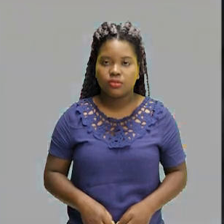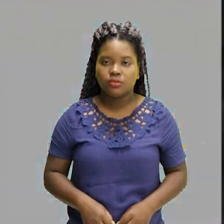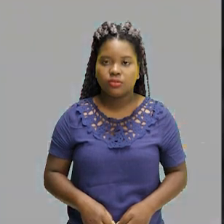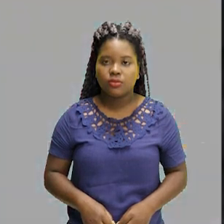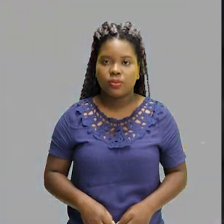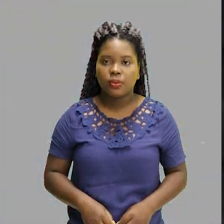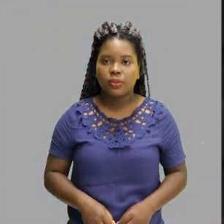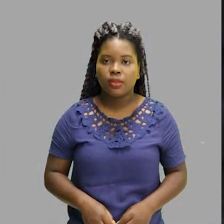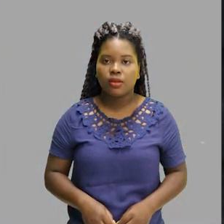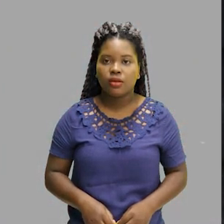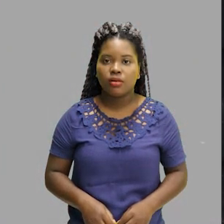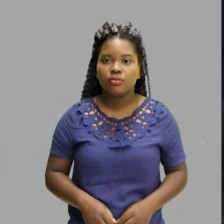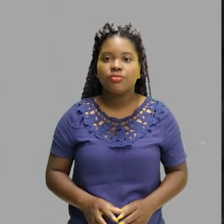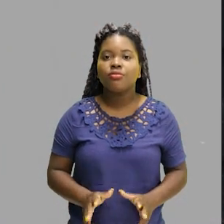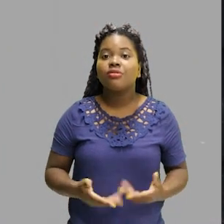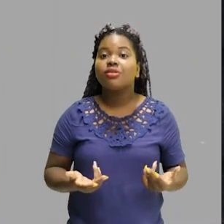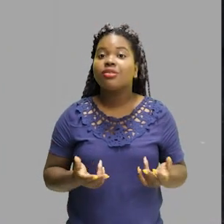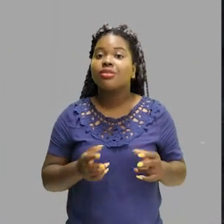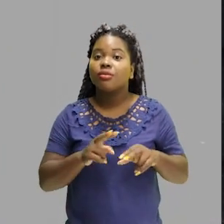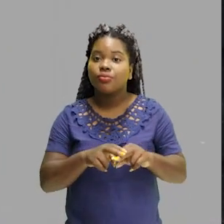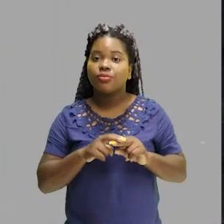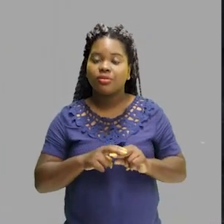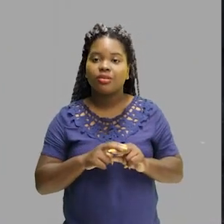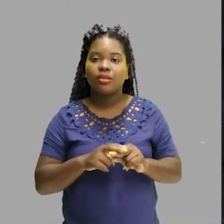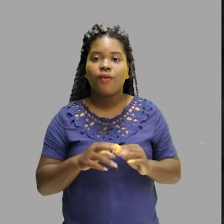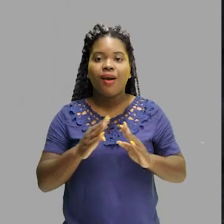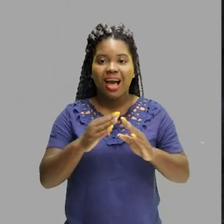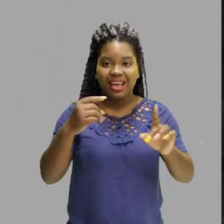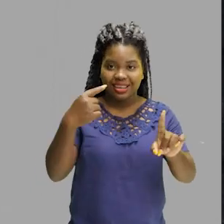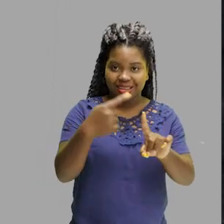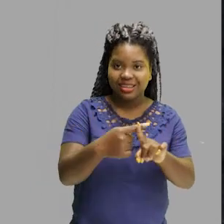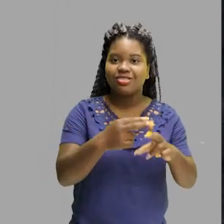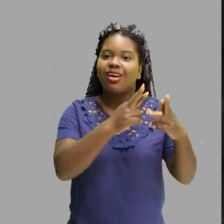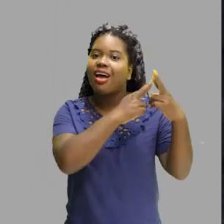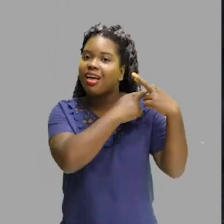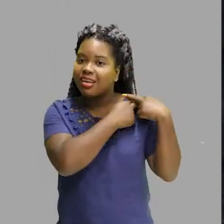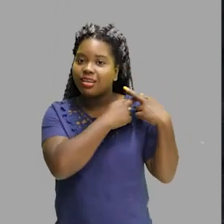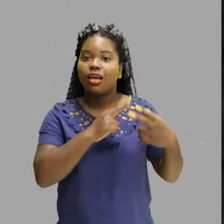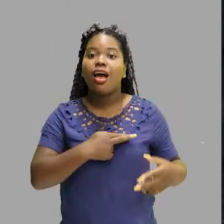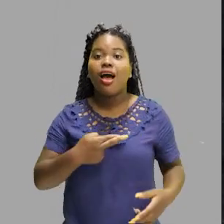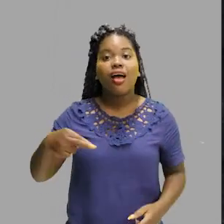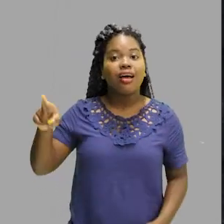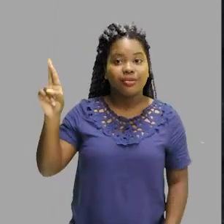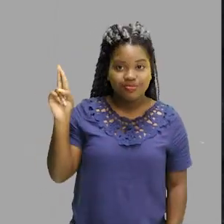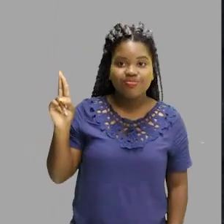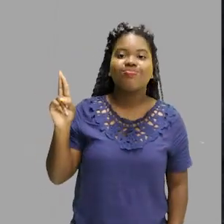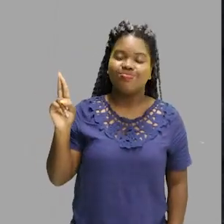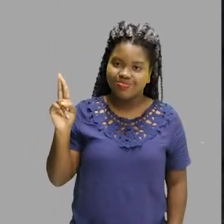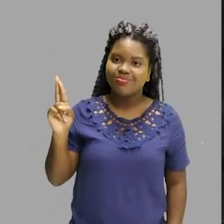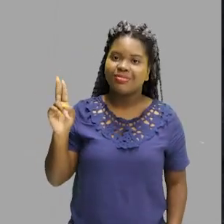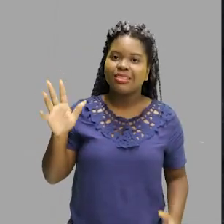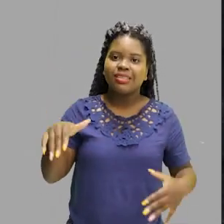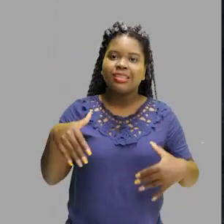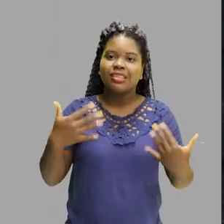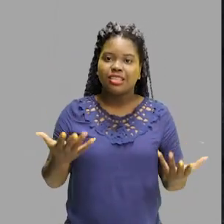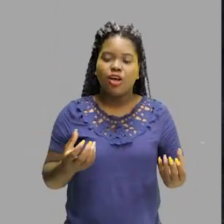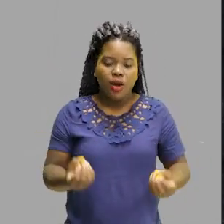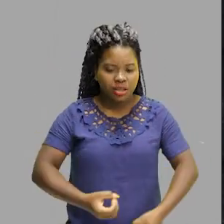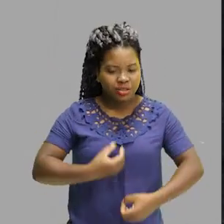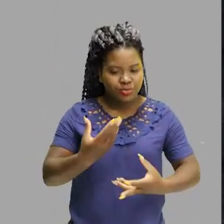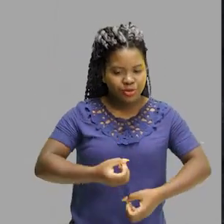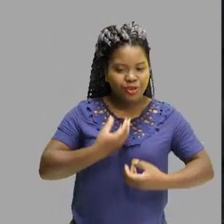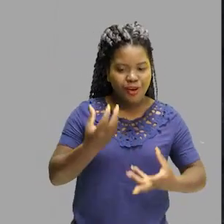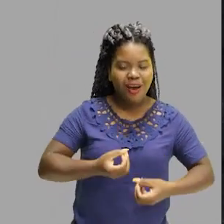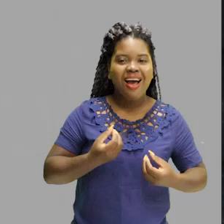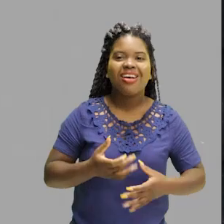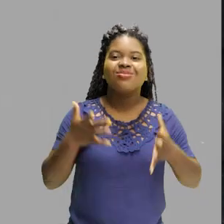coletivas. Então, quem comanda? A igreja, né? Religião. É óbvio que as produções artísticas